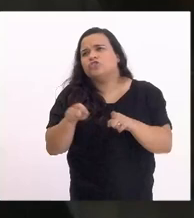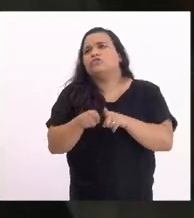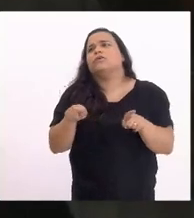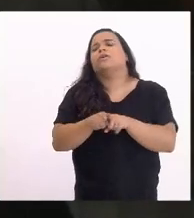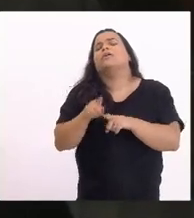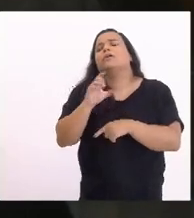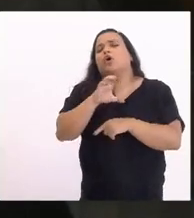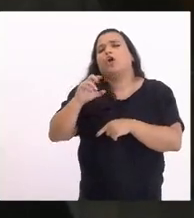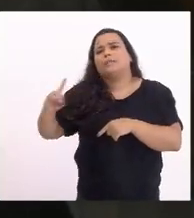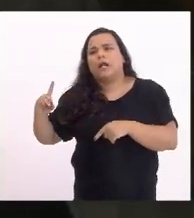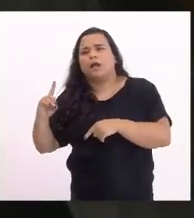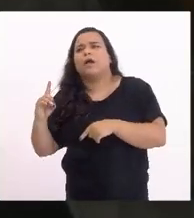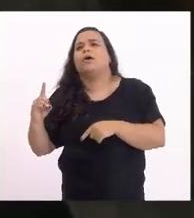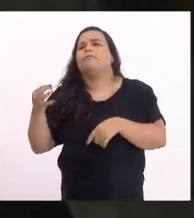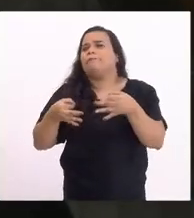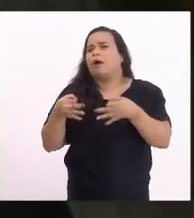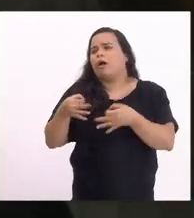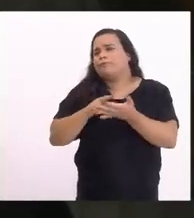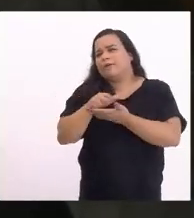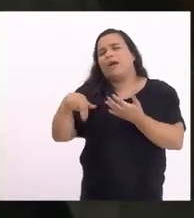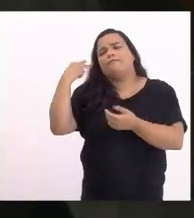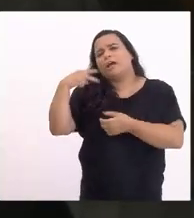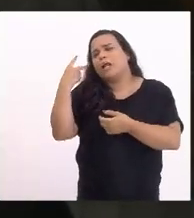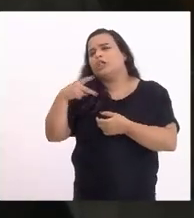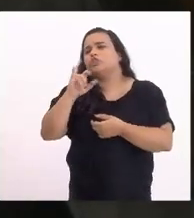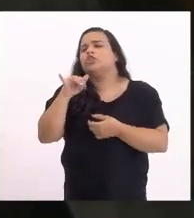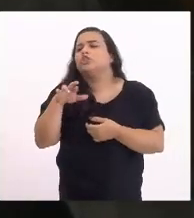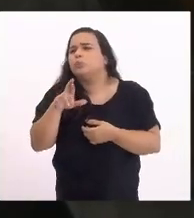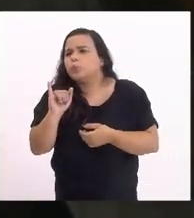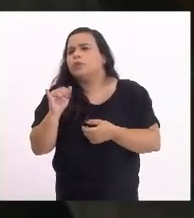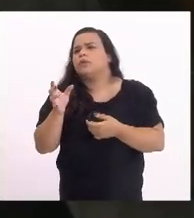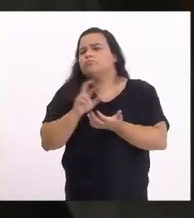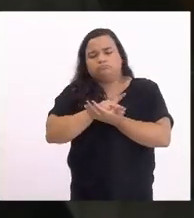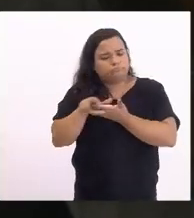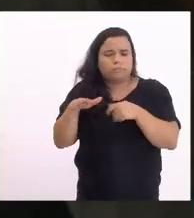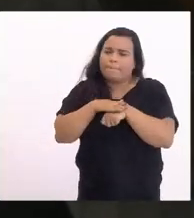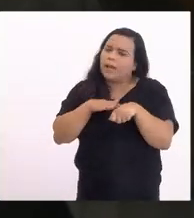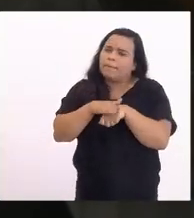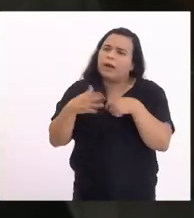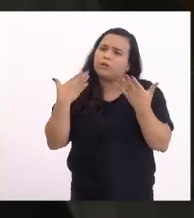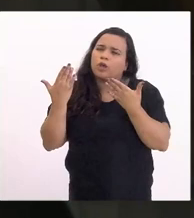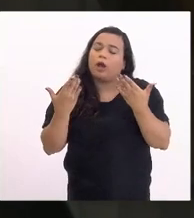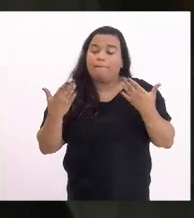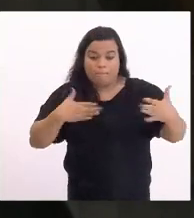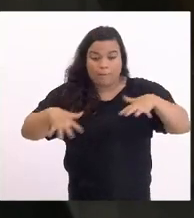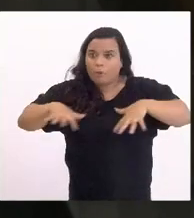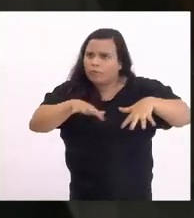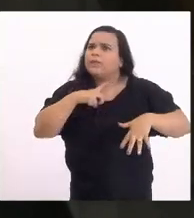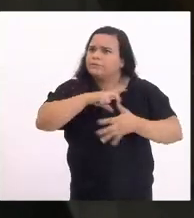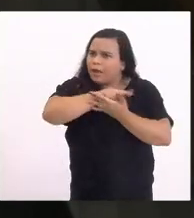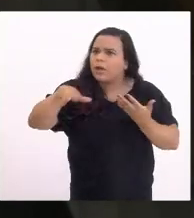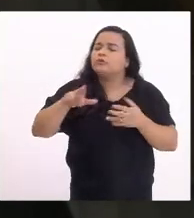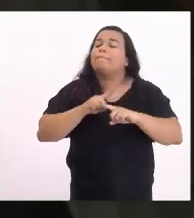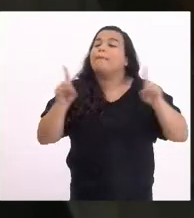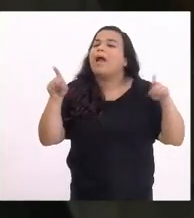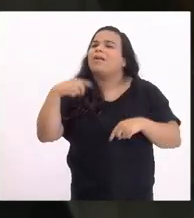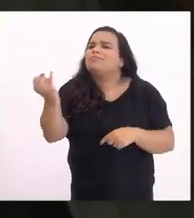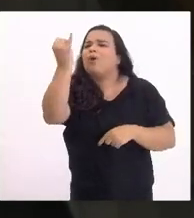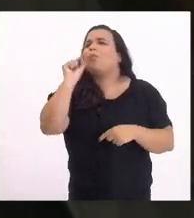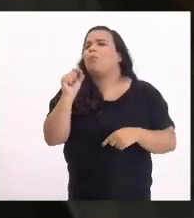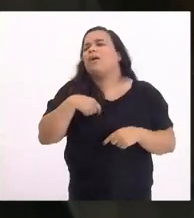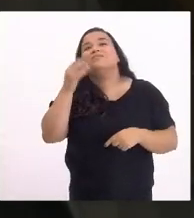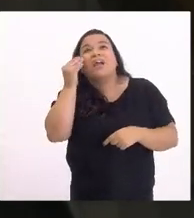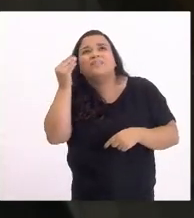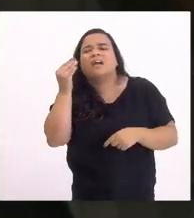Solidária, o Marcelo Xavier, enfim, o vereador Iuri. Enfim, todos nós temos nos movimentado, mas é muito importante tentar